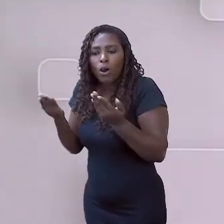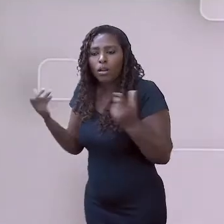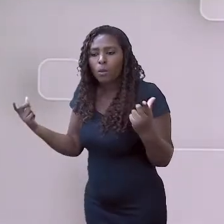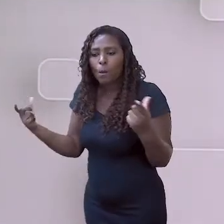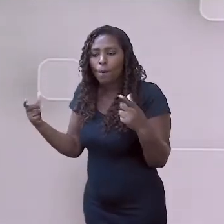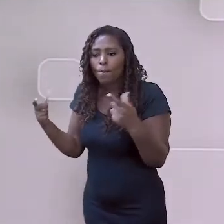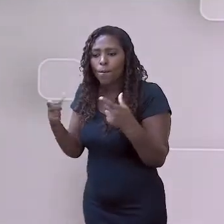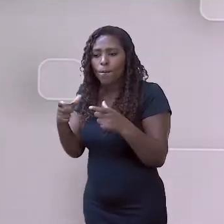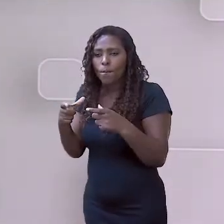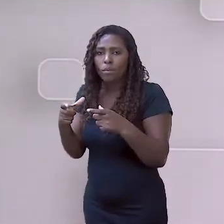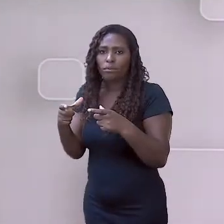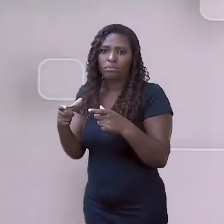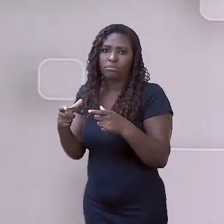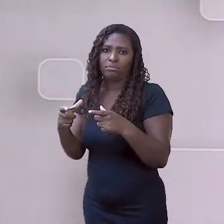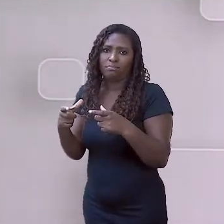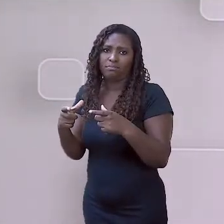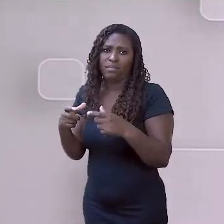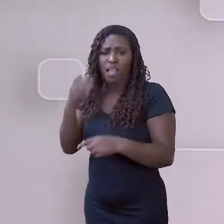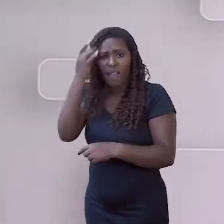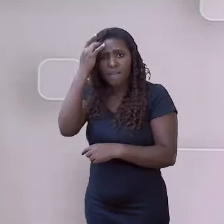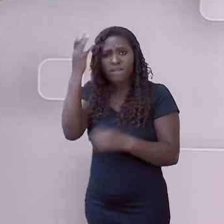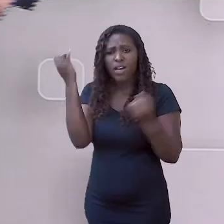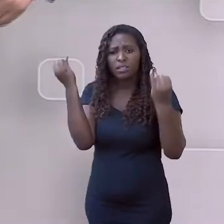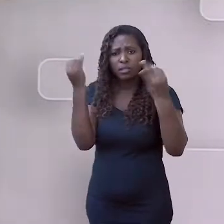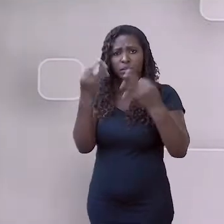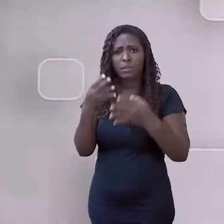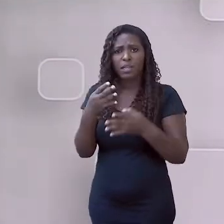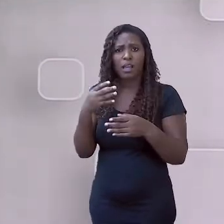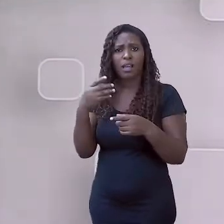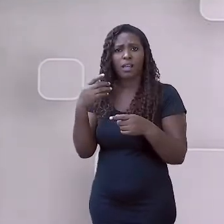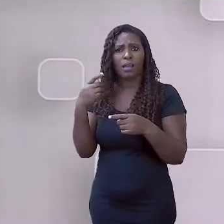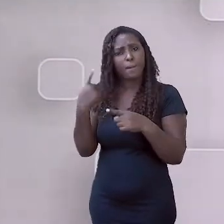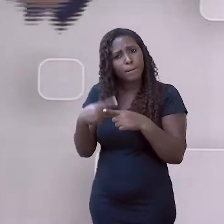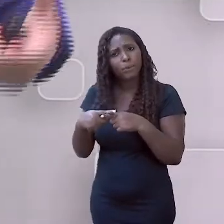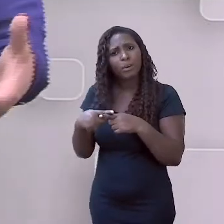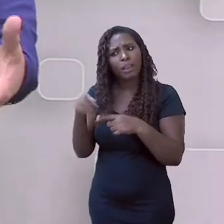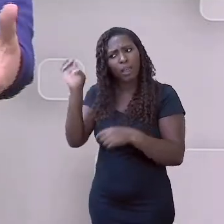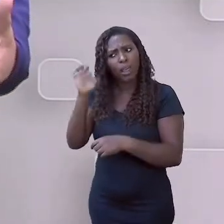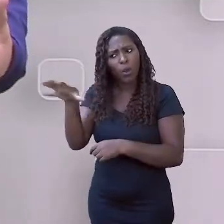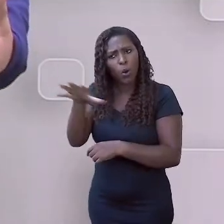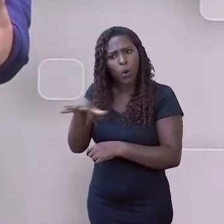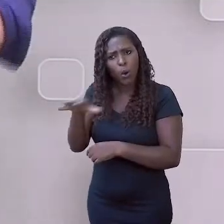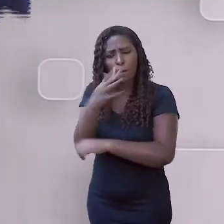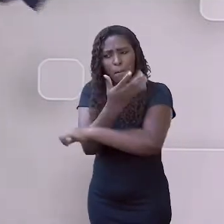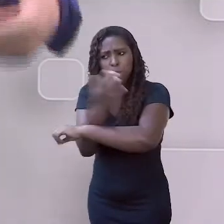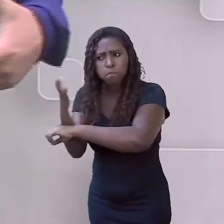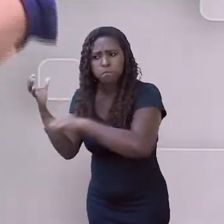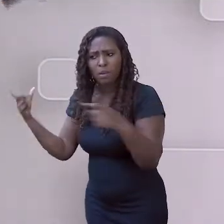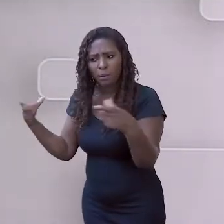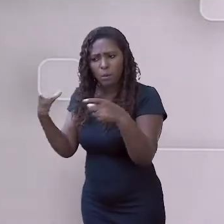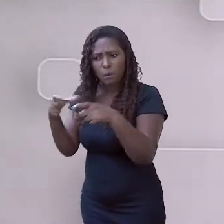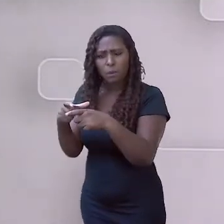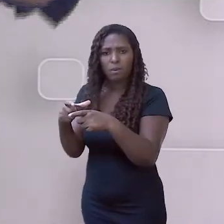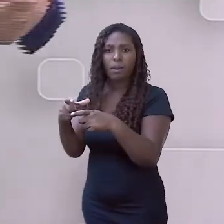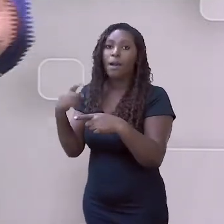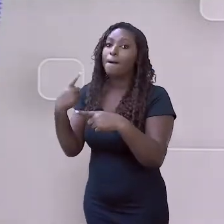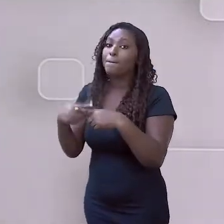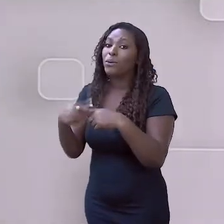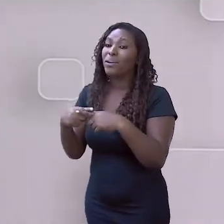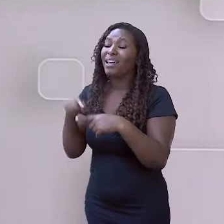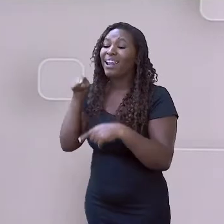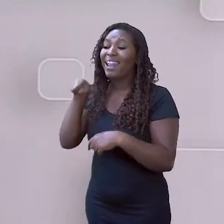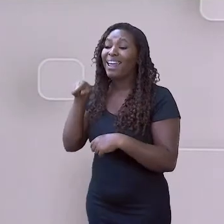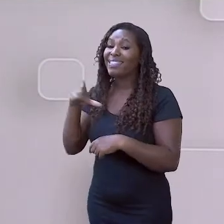Então, nós precisamos entender que quanto mais a população cresce, mais ela utiliza